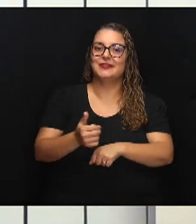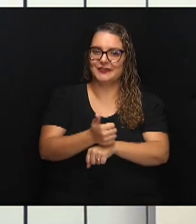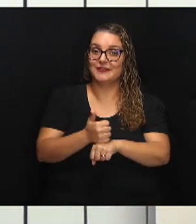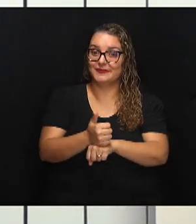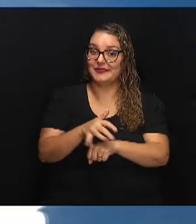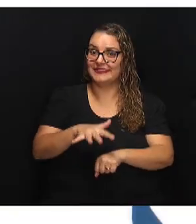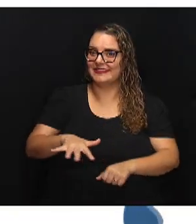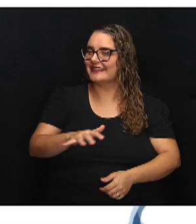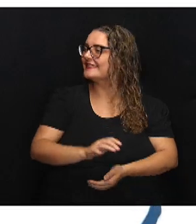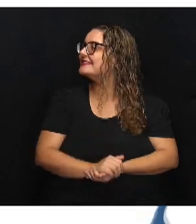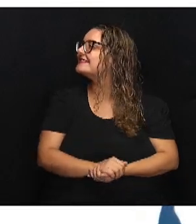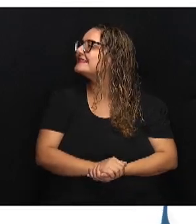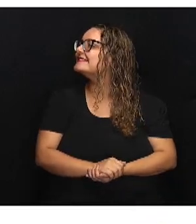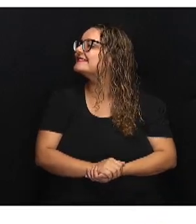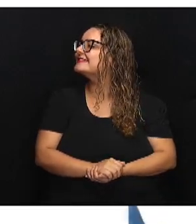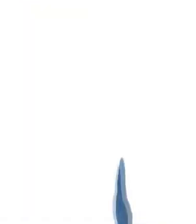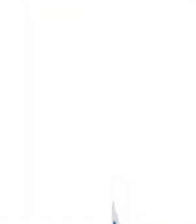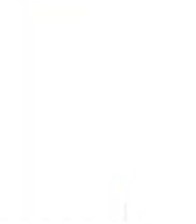da área.